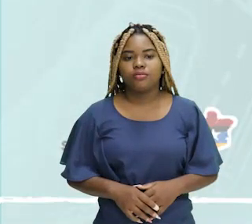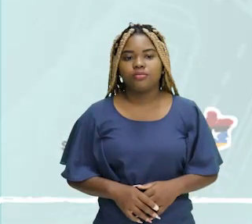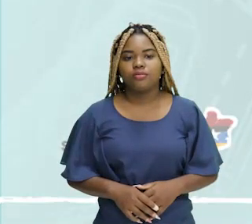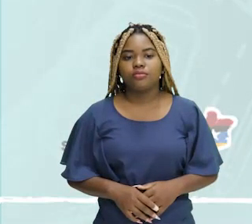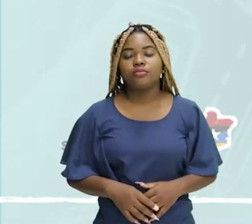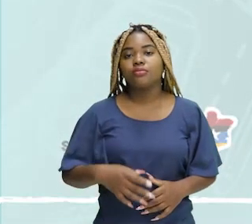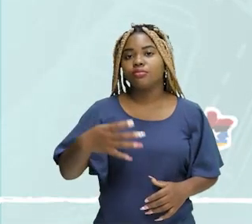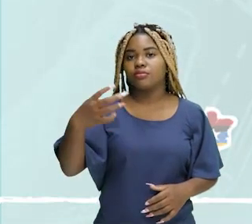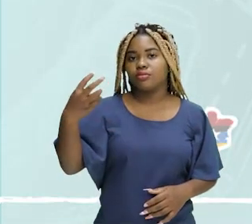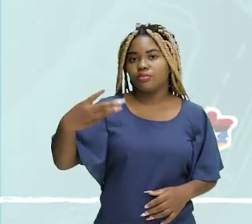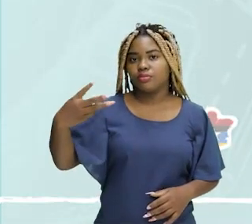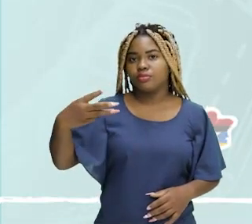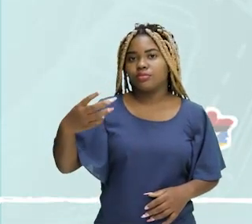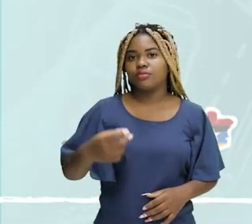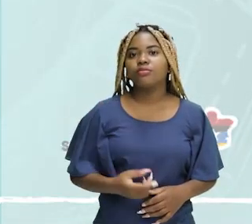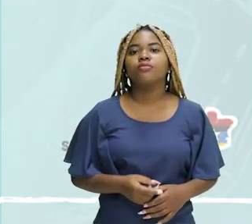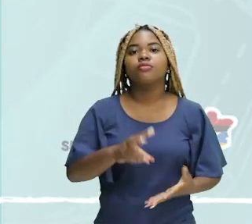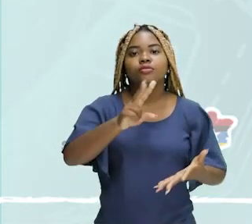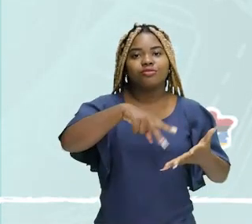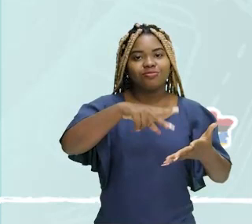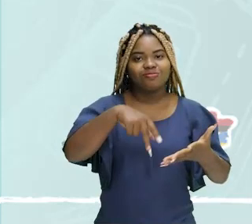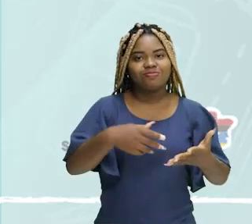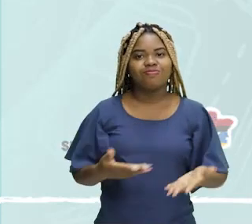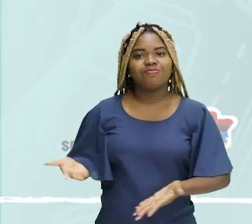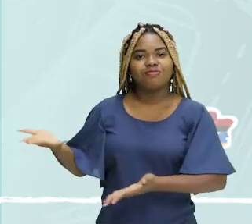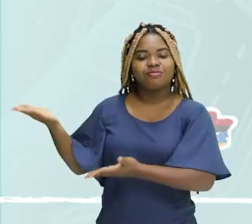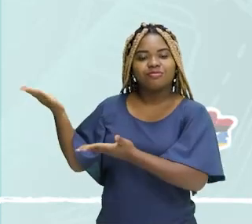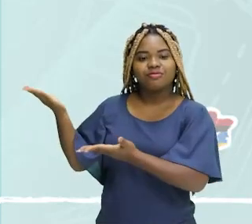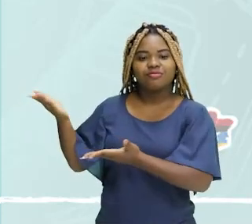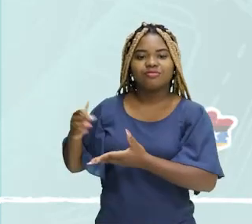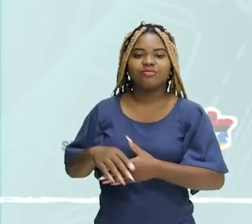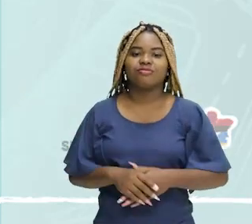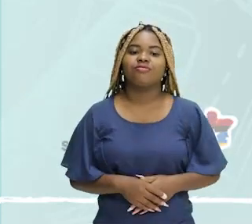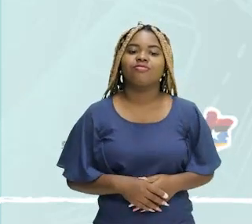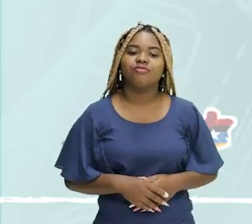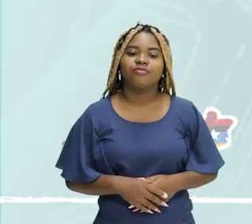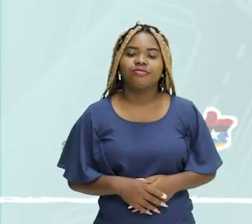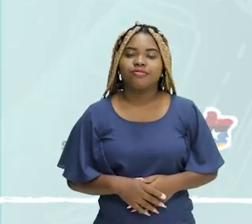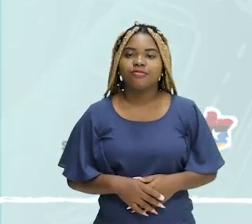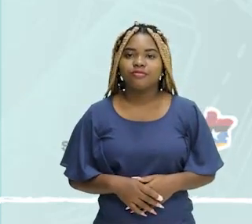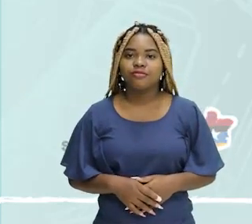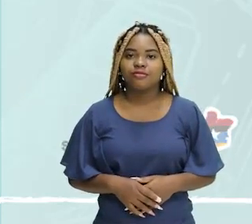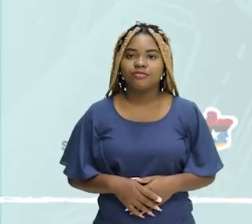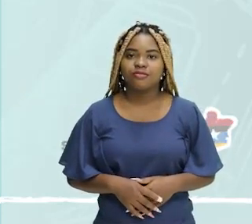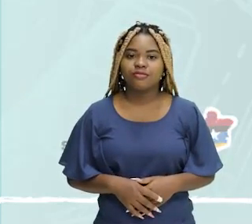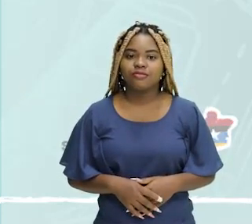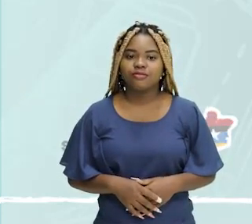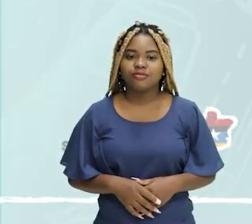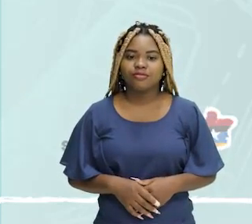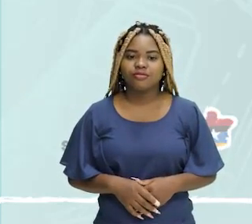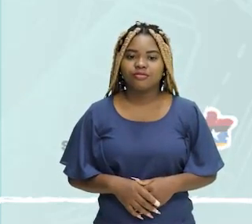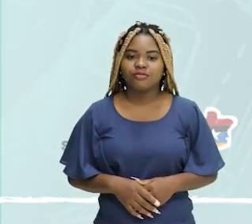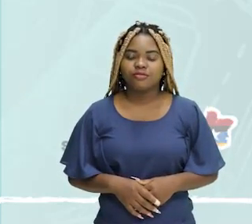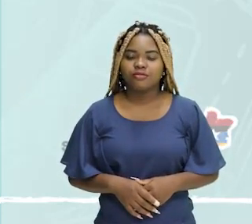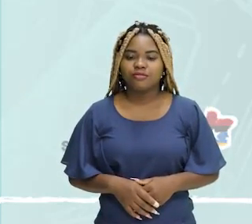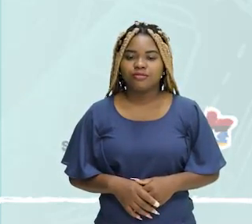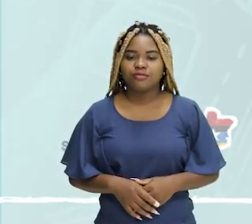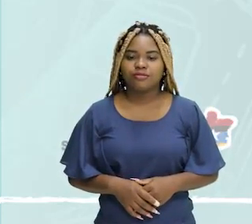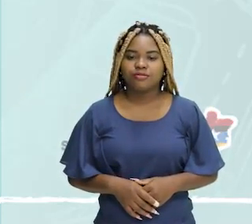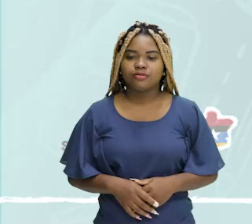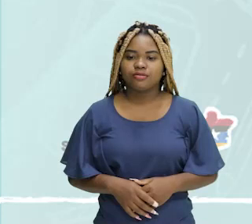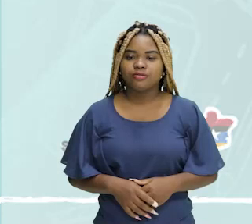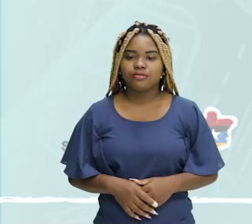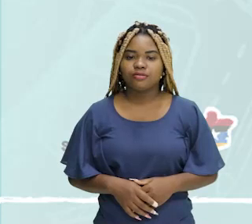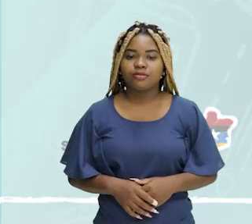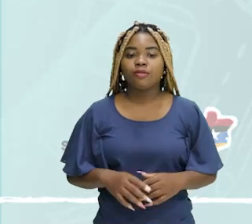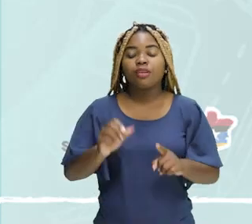O gás natural, metano, CH4, mais uma vez ele aqui aparecendo. É um combustível utilizado em